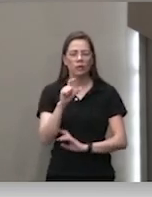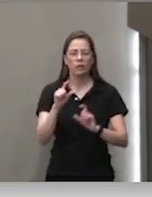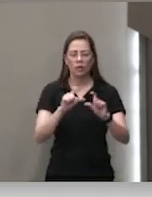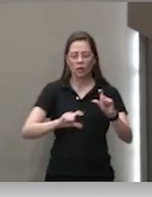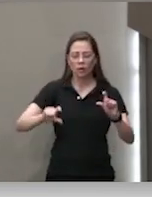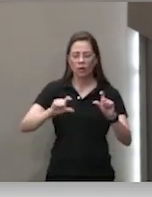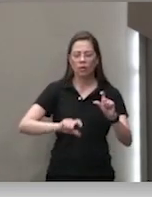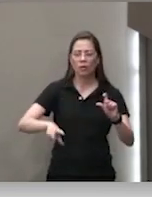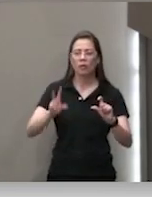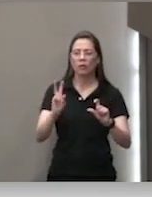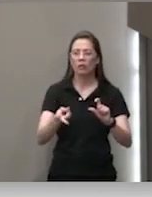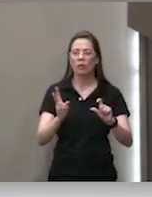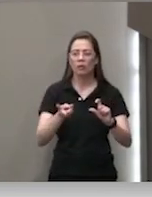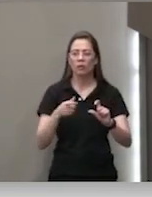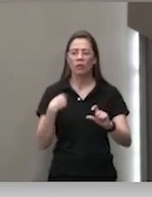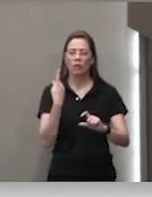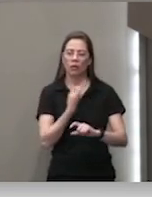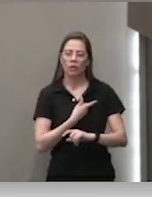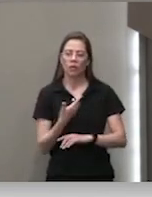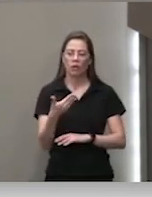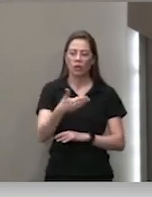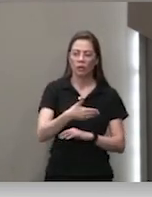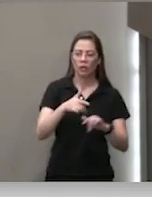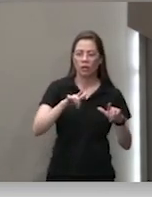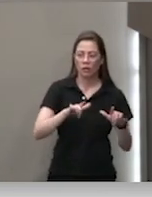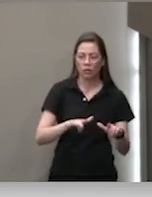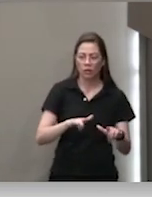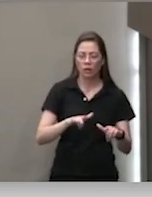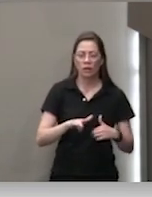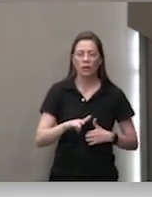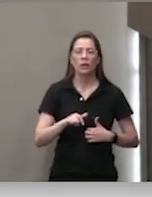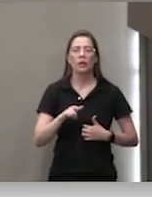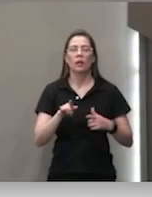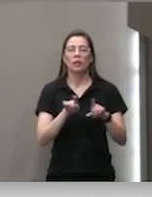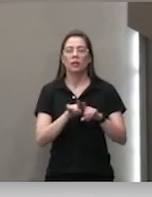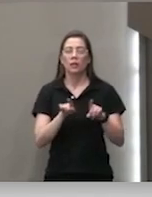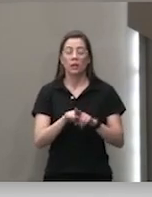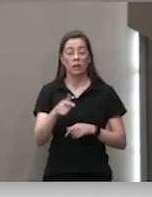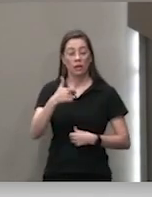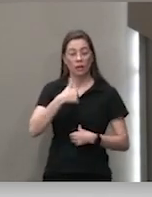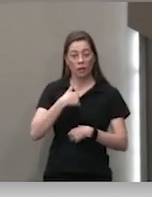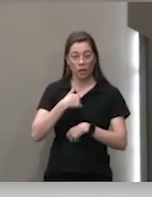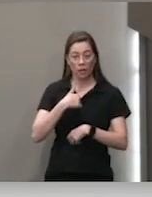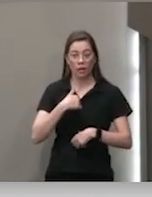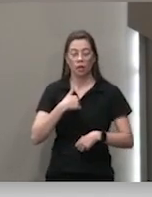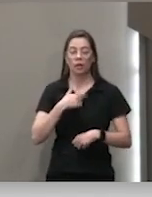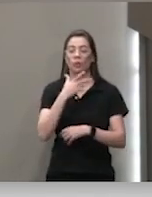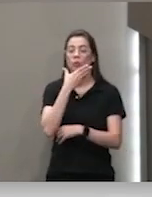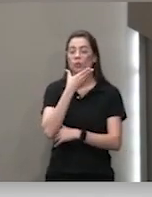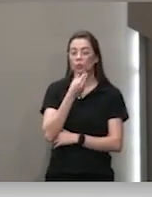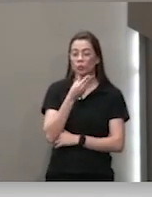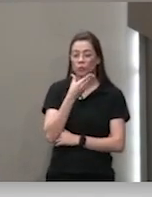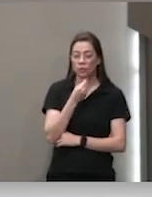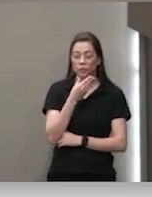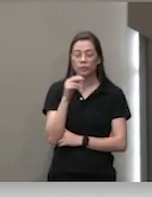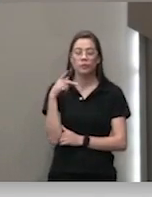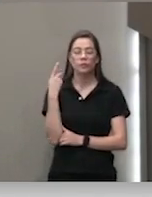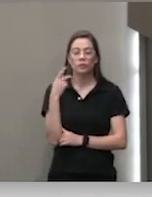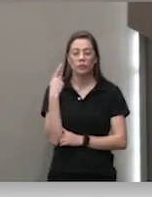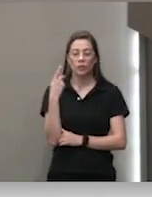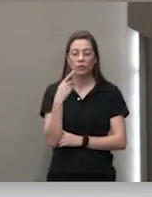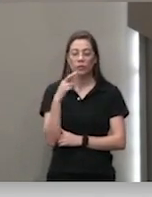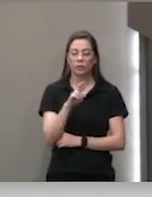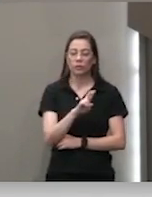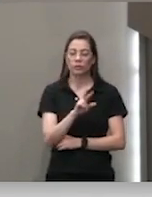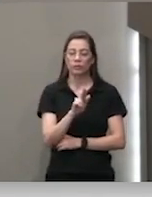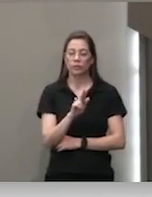frase de sempre, que a gente está aqui, vereador Rufa, ainda mais eu, o senhor, o vereador Renato Checker, que querendo ou não somos